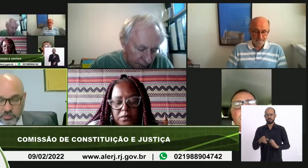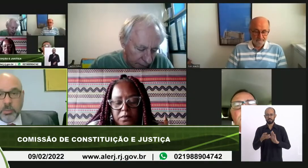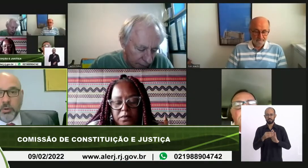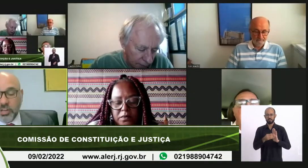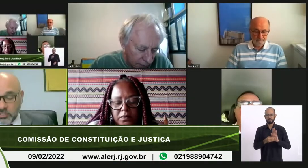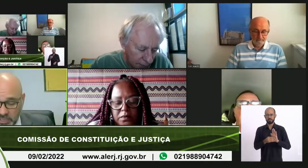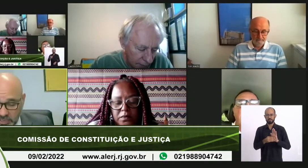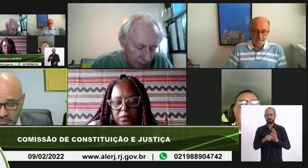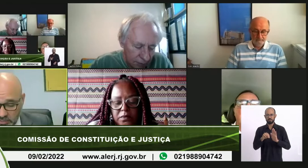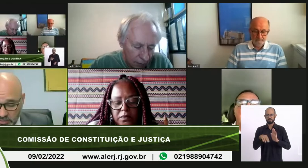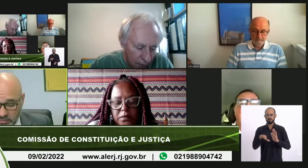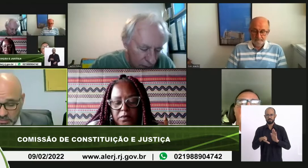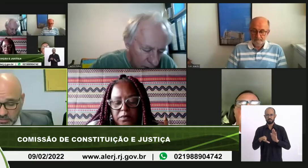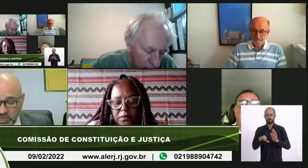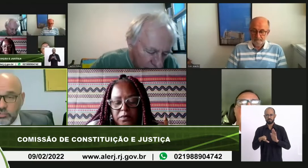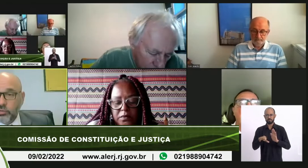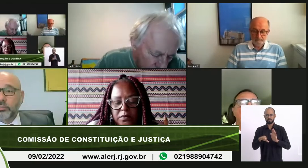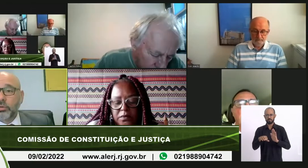Deputado Carlos Mink, projeto de lei